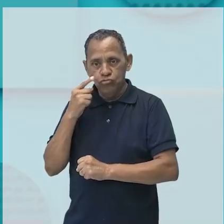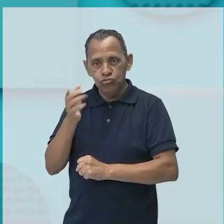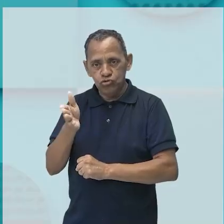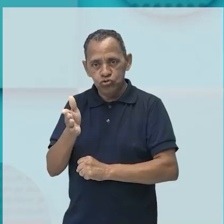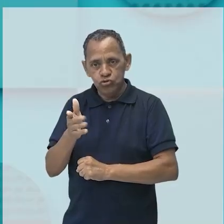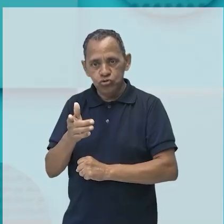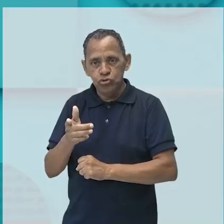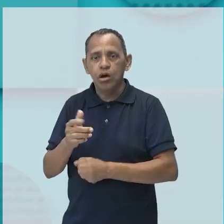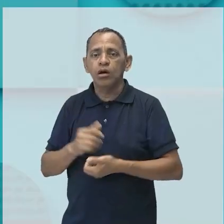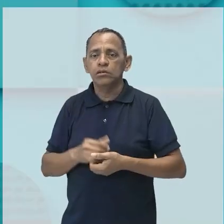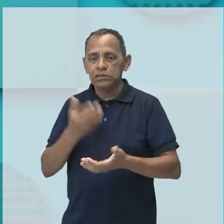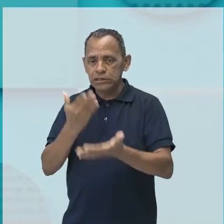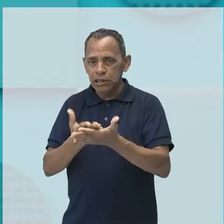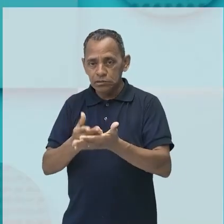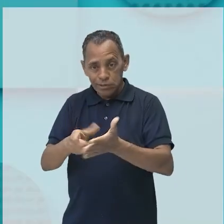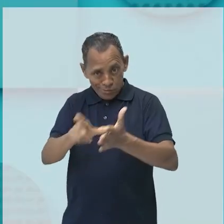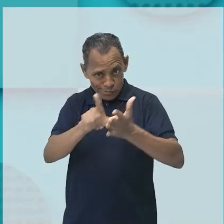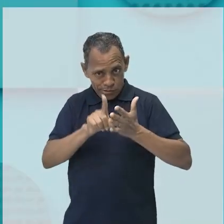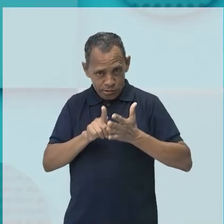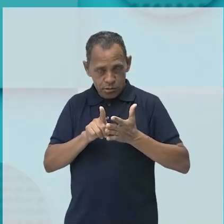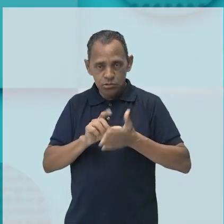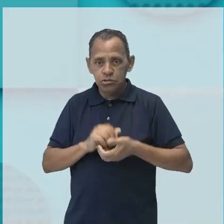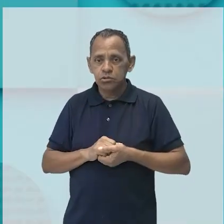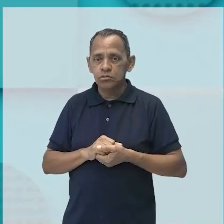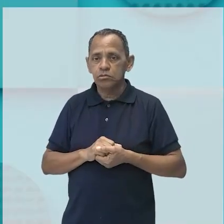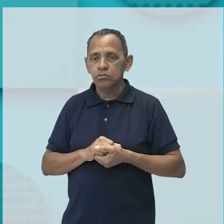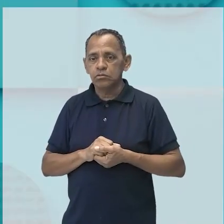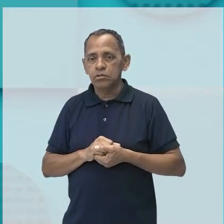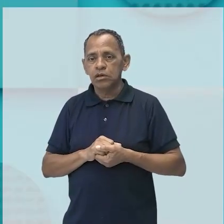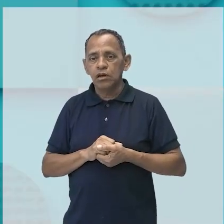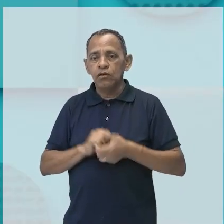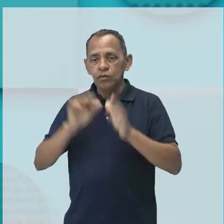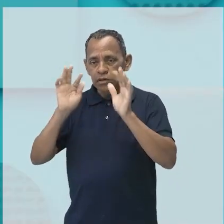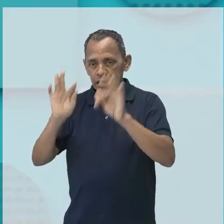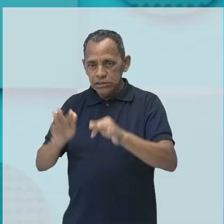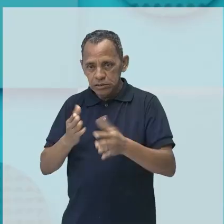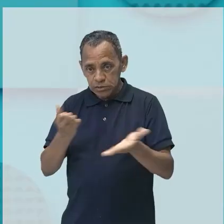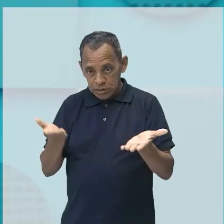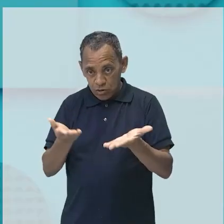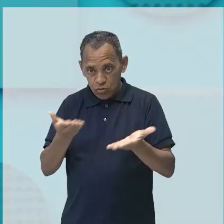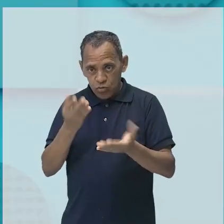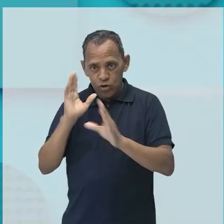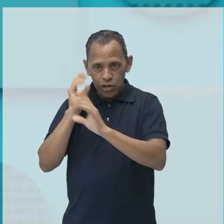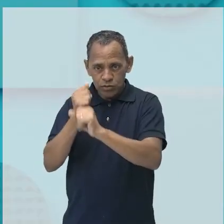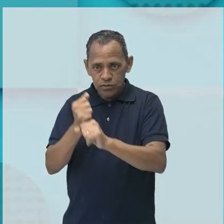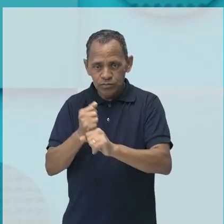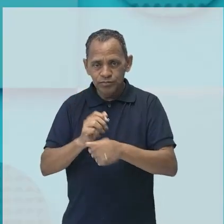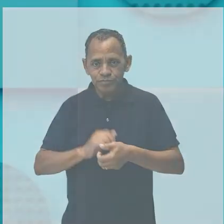durante a nossa unidade, e aí finalizamos agora a nossa revisão.